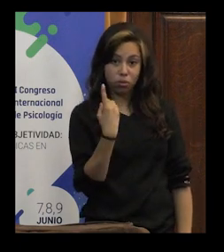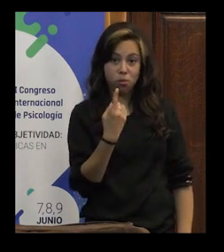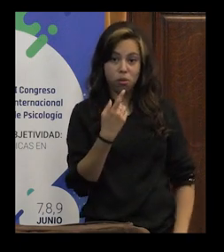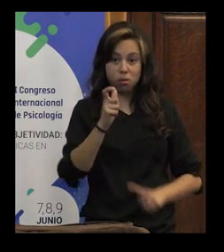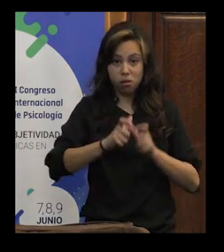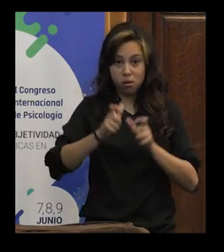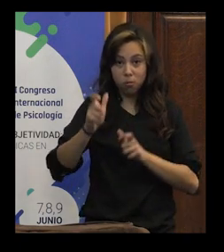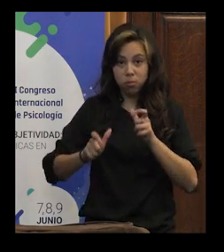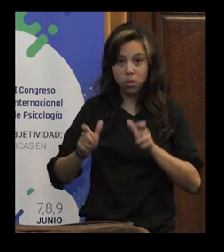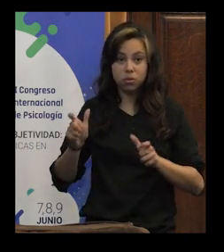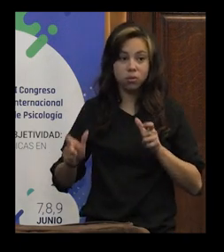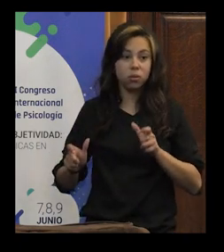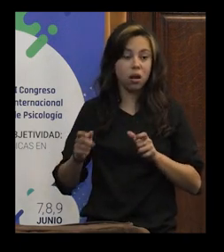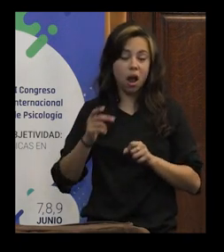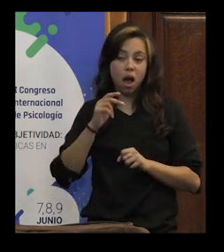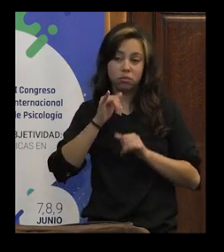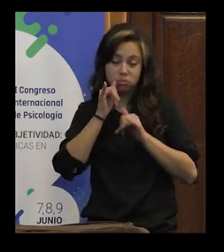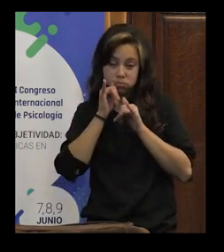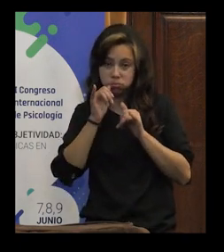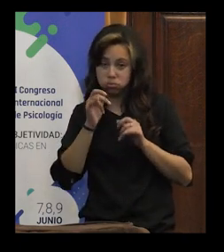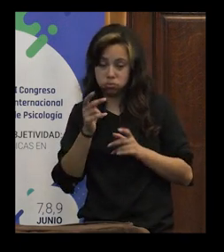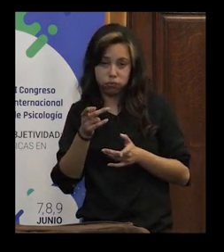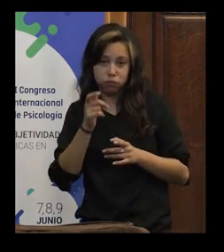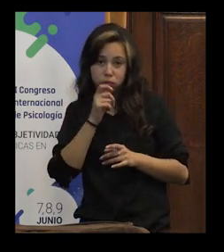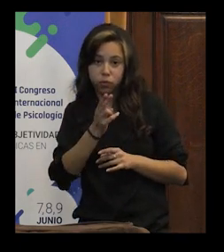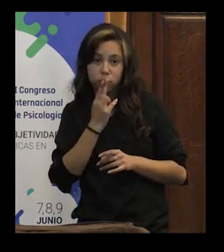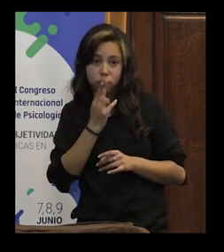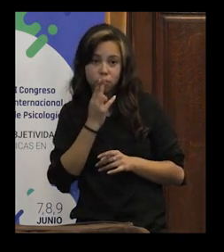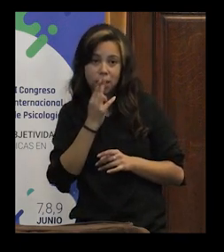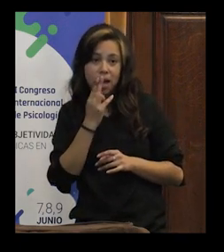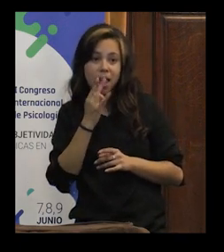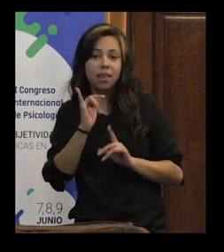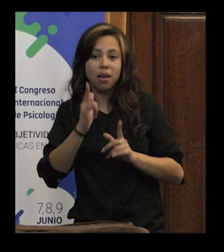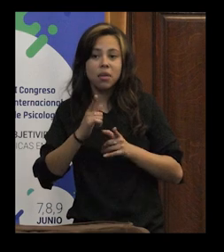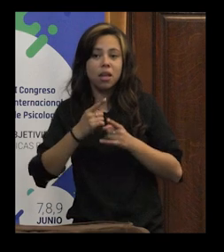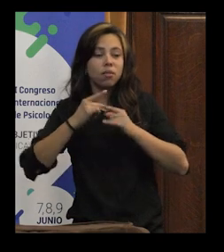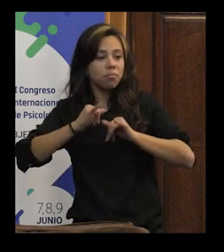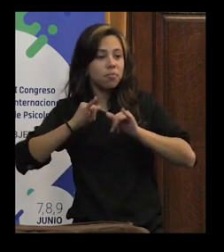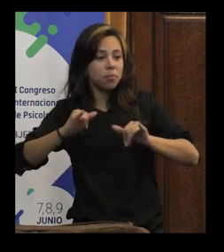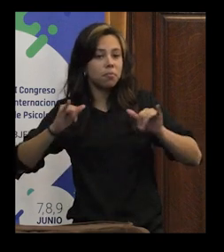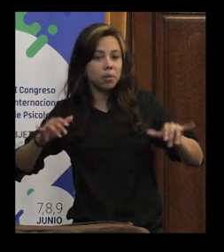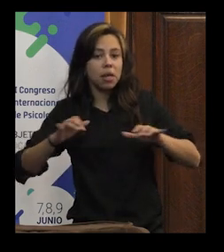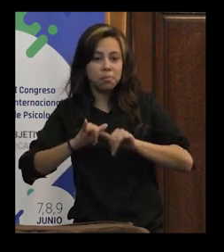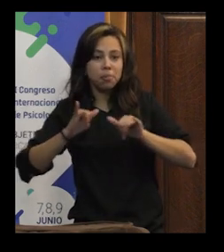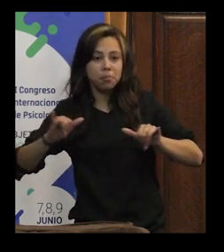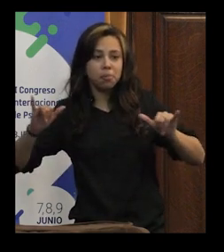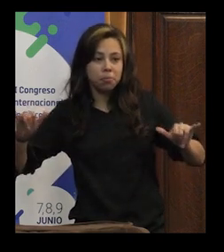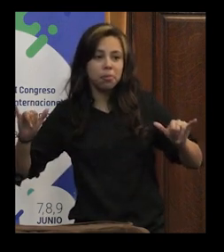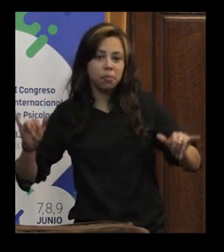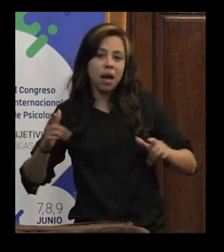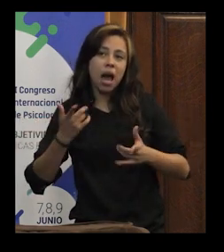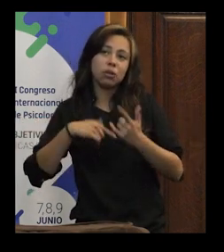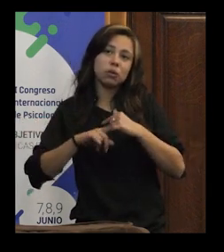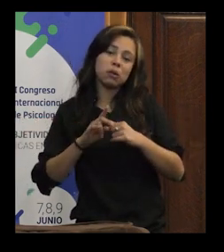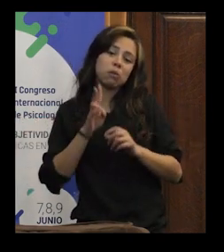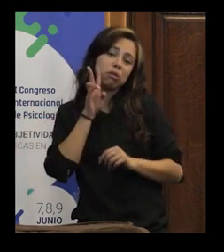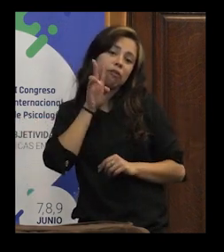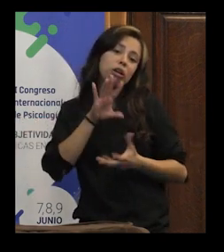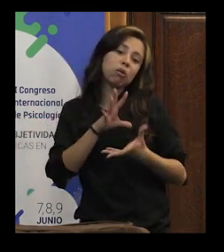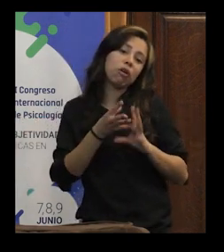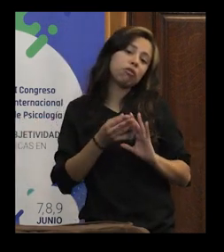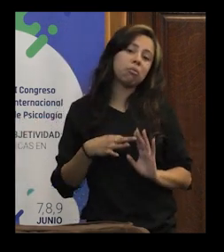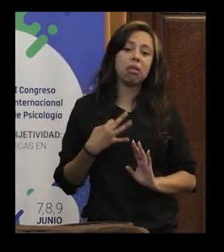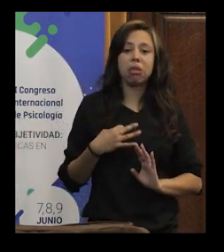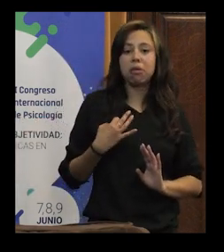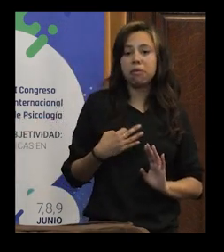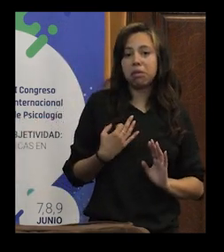abordagem da promoção de saúde e dos estilos de vida saludáveis, e assim se abriram formas diferentes